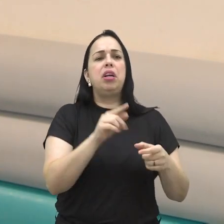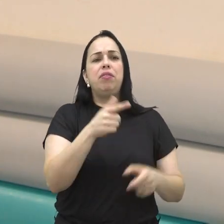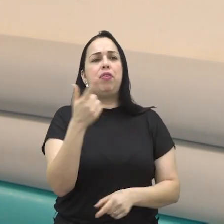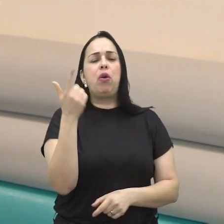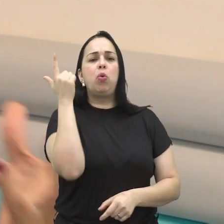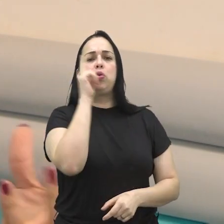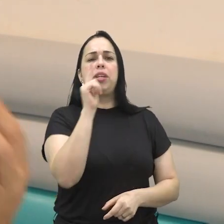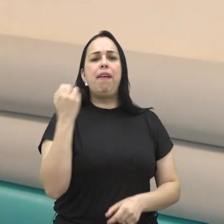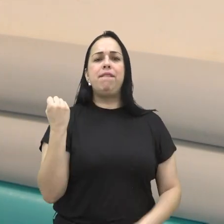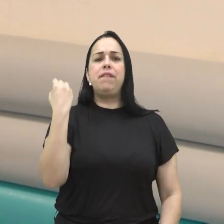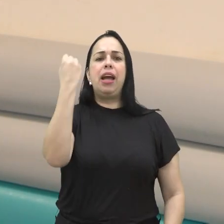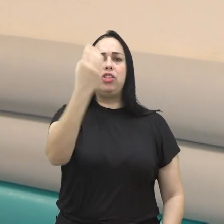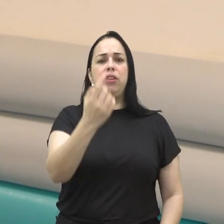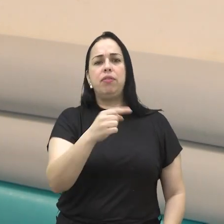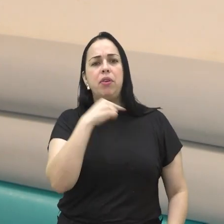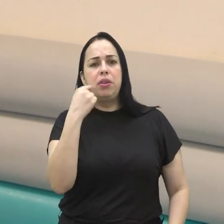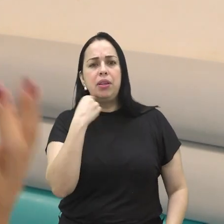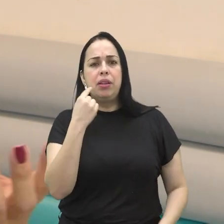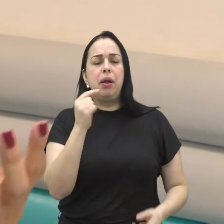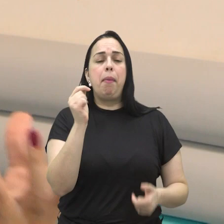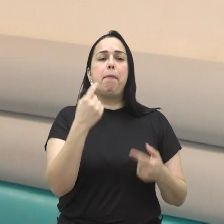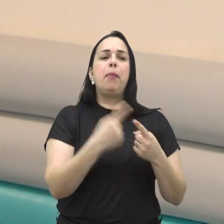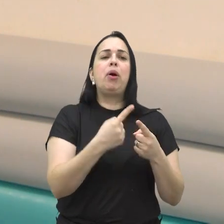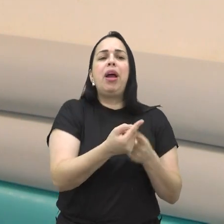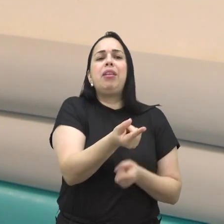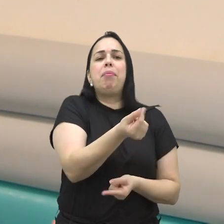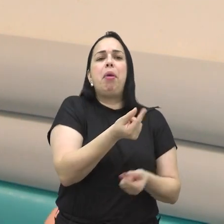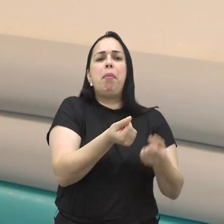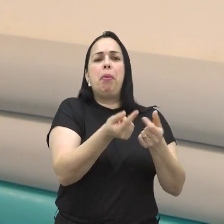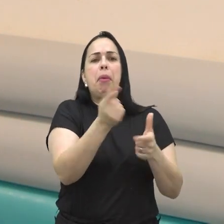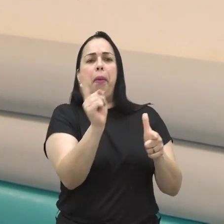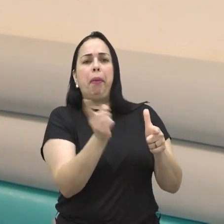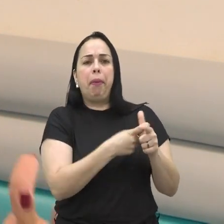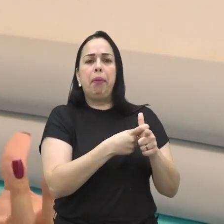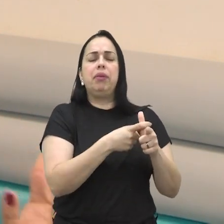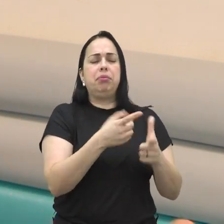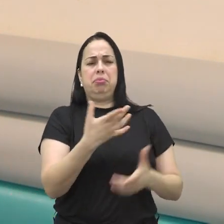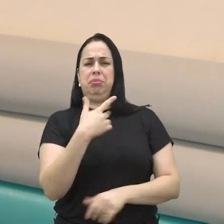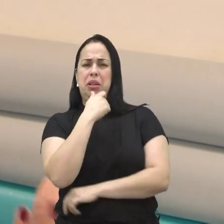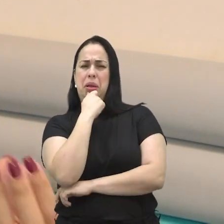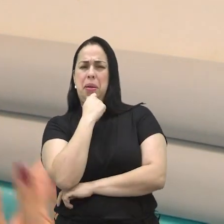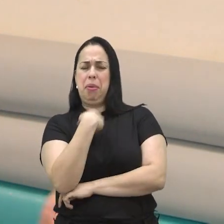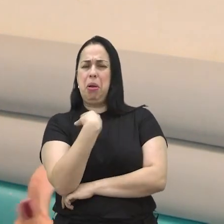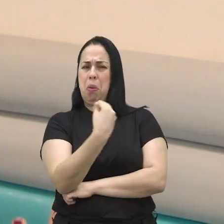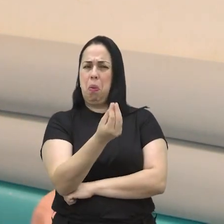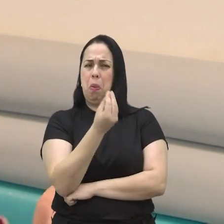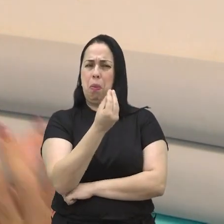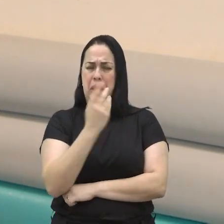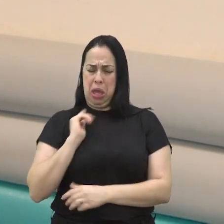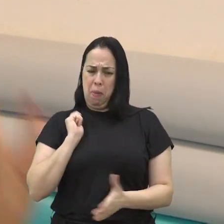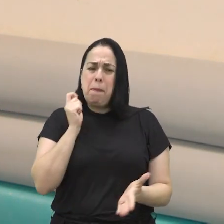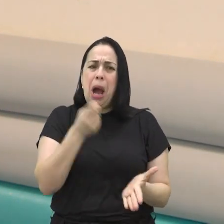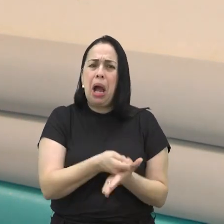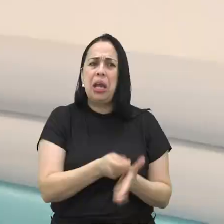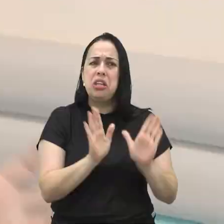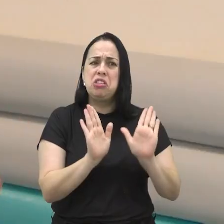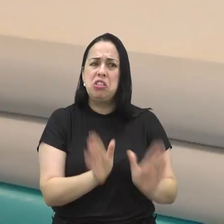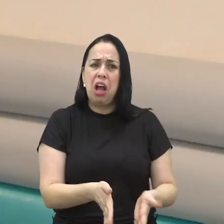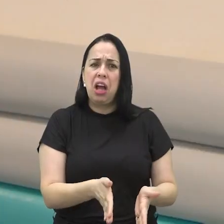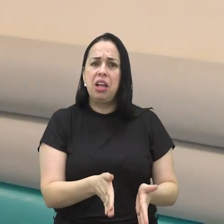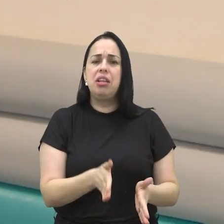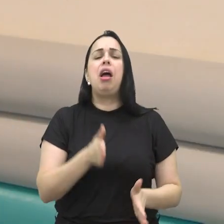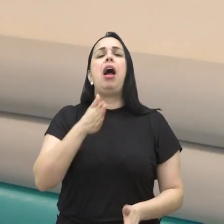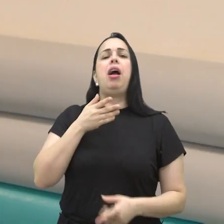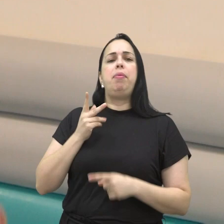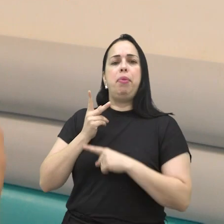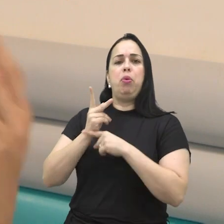gente não vai conseguir realizar sua viagem por conta financeira. Aí eu pensei, mas como assim? Que conta financeira? Sendo que eu paguei.